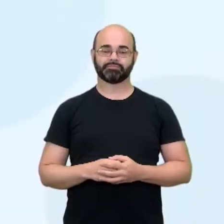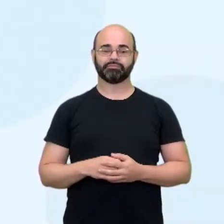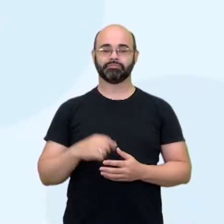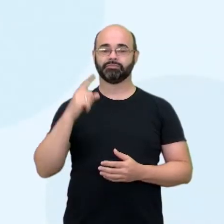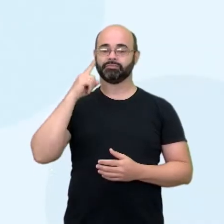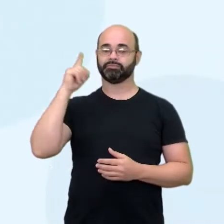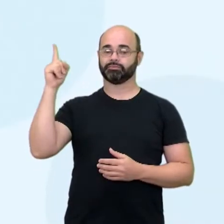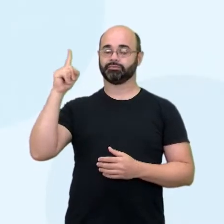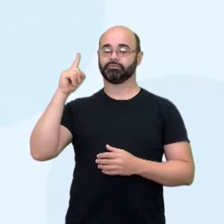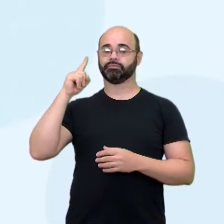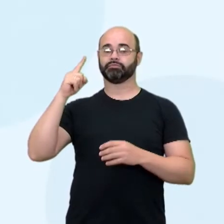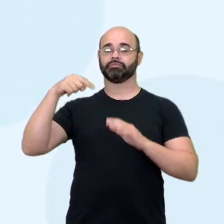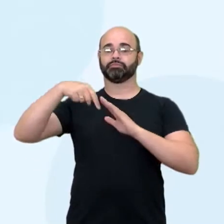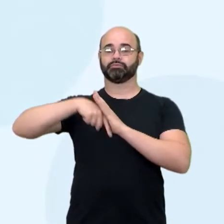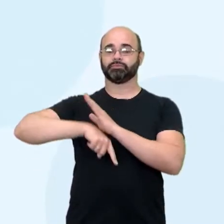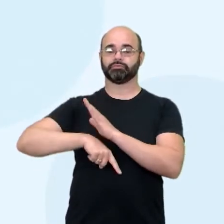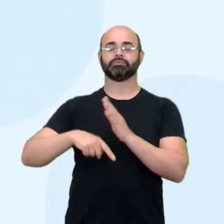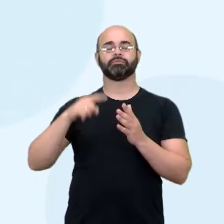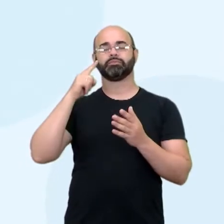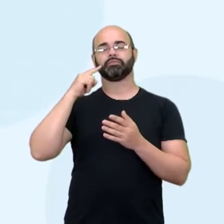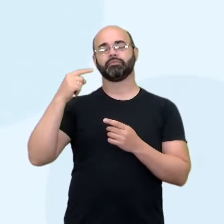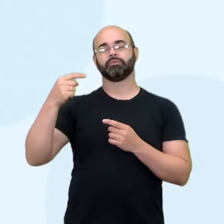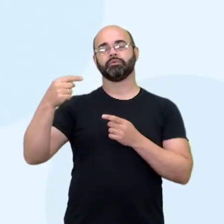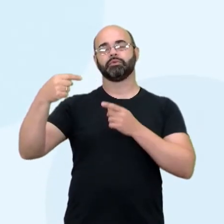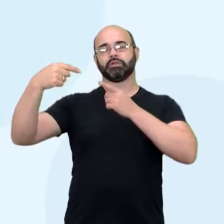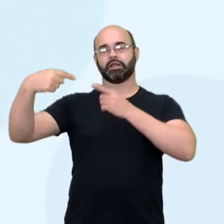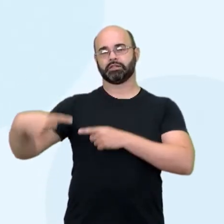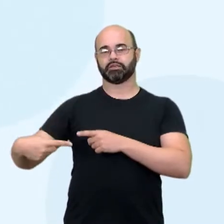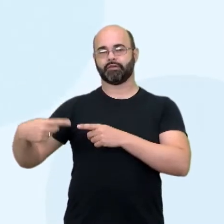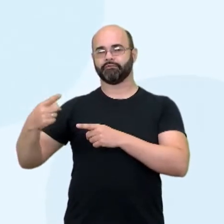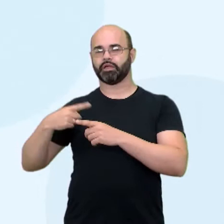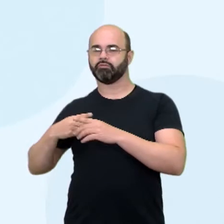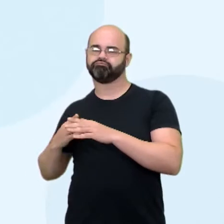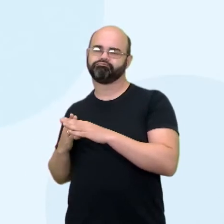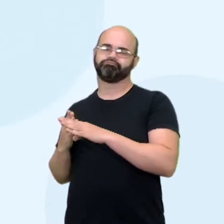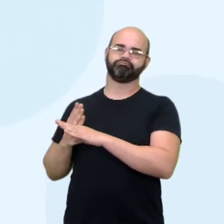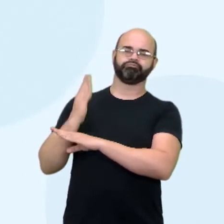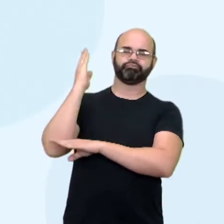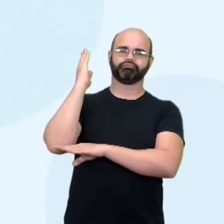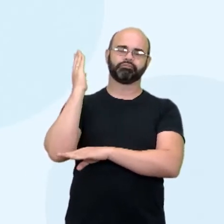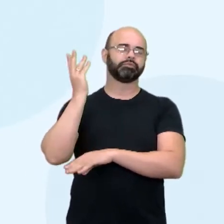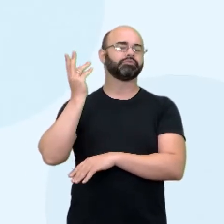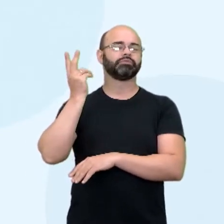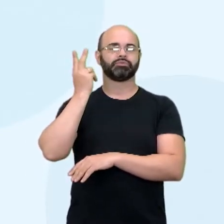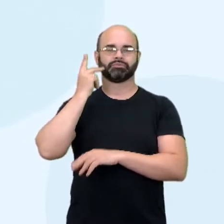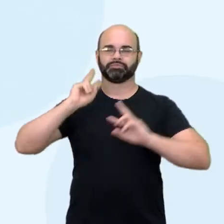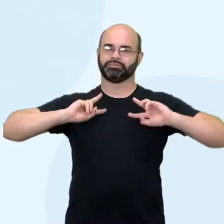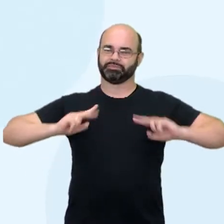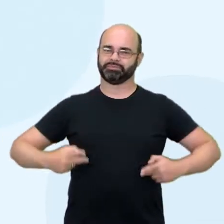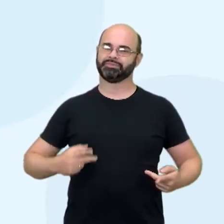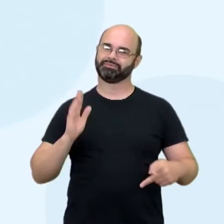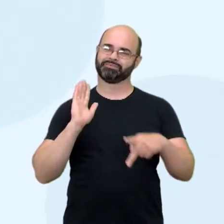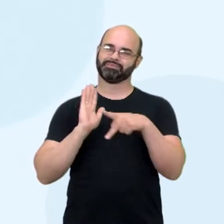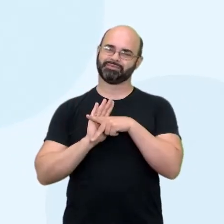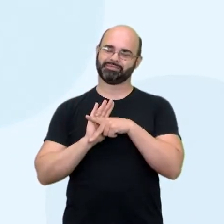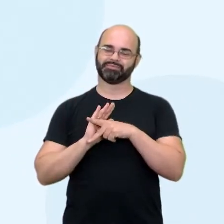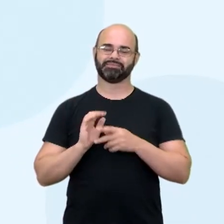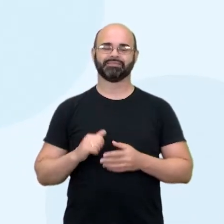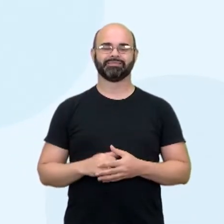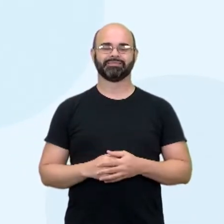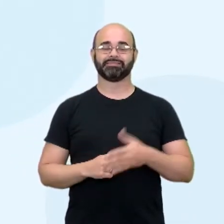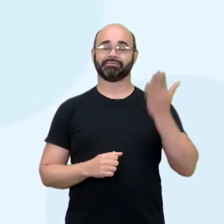superar desafios é de humanas esse aprofundamento que vocês escolheram aí na escola no ano passado